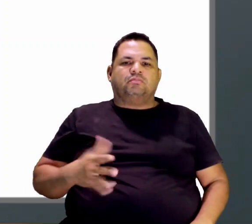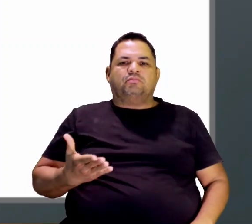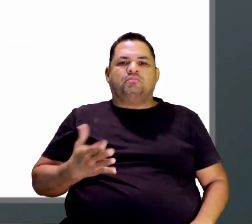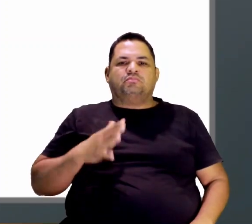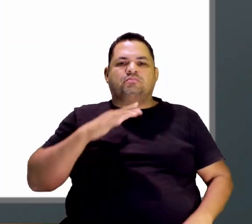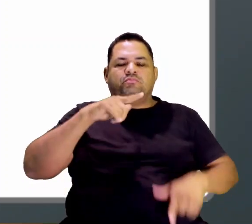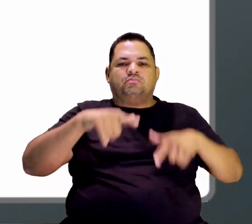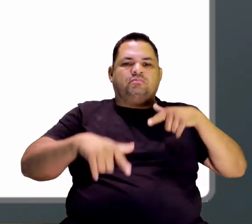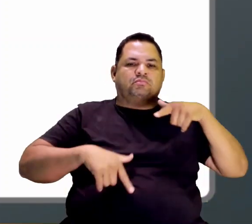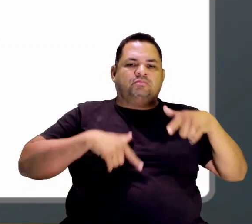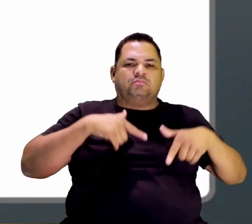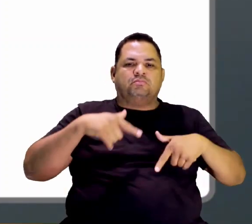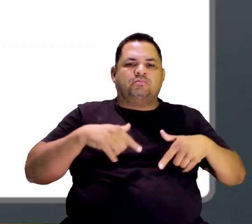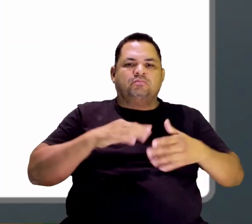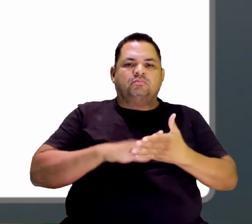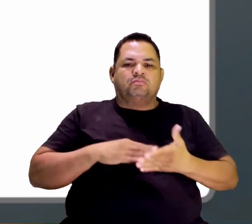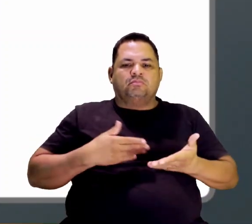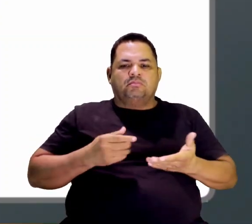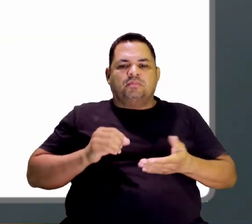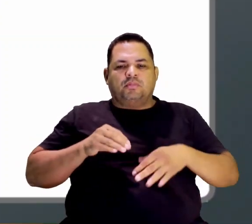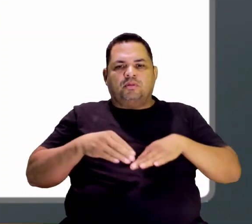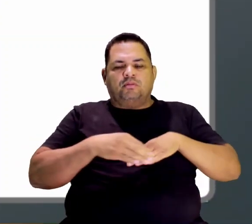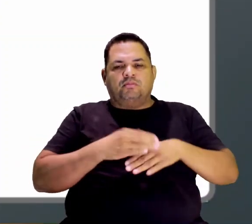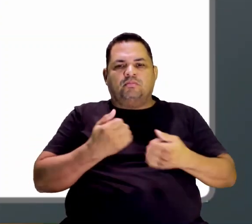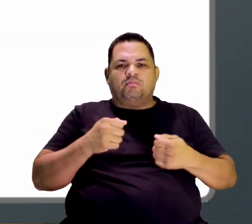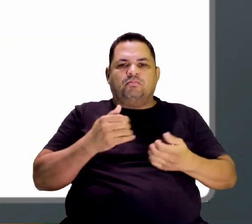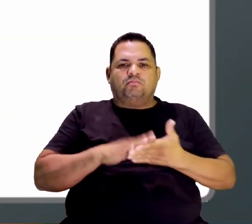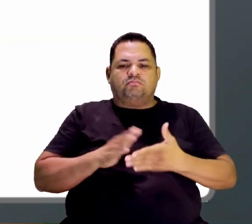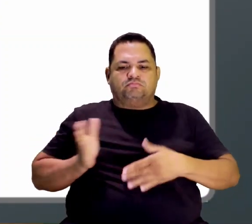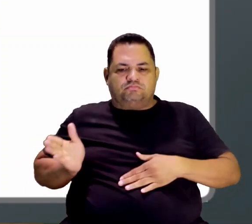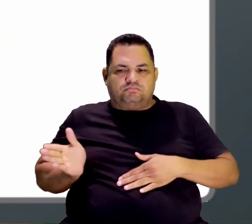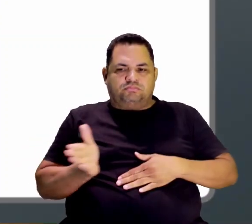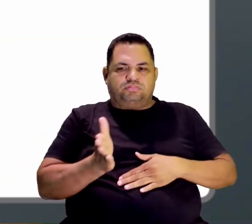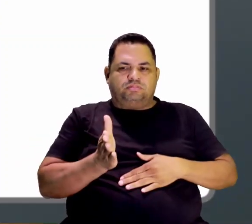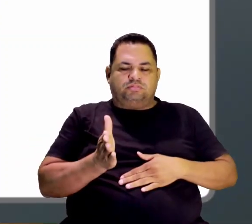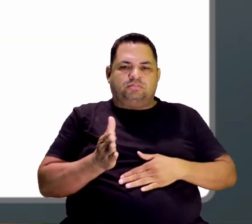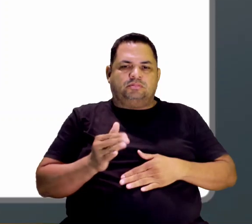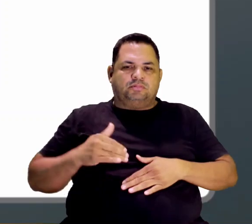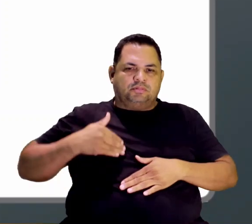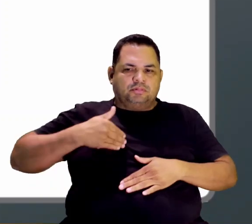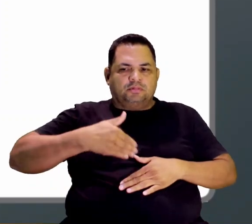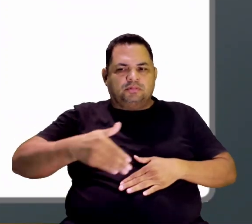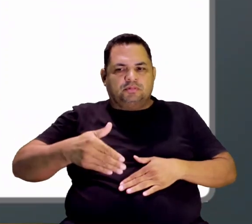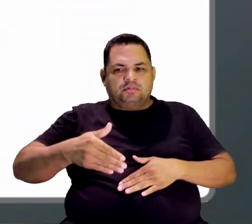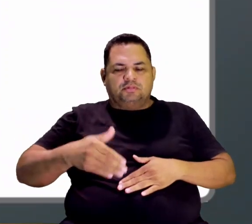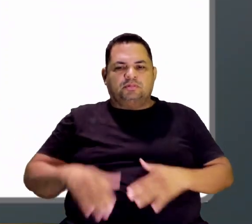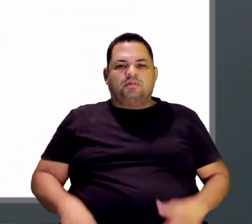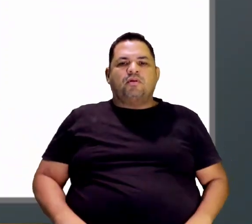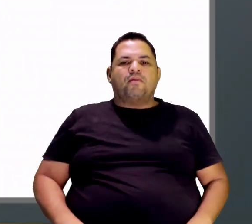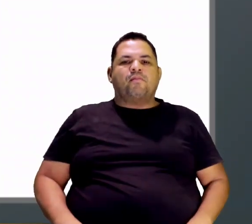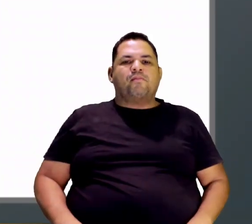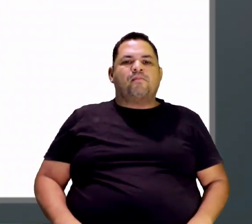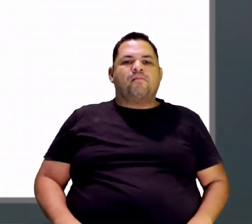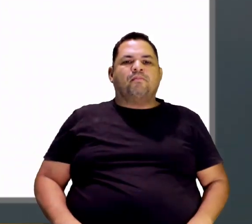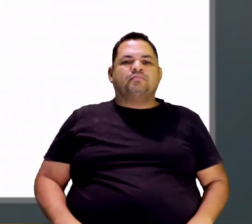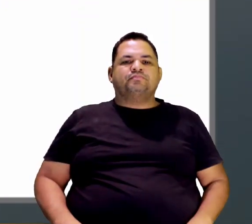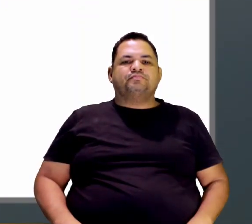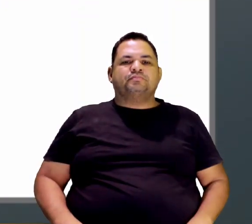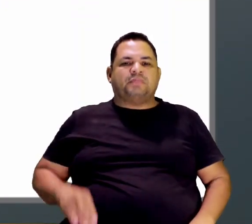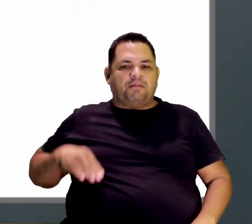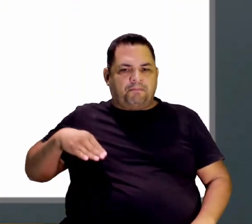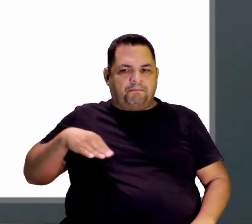algumas modalidades. Vem aqui comigo. O prof conversou bastante. Quero te perguntar, entre todas essas